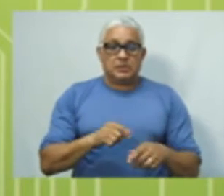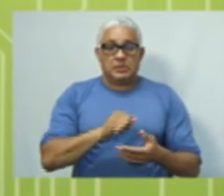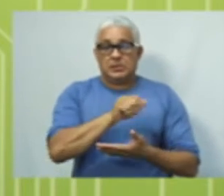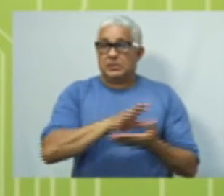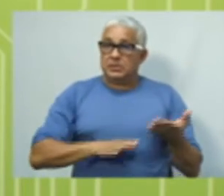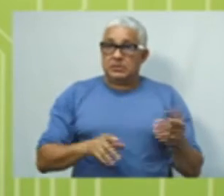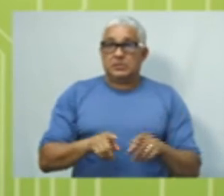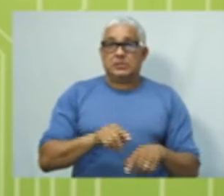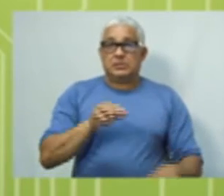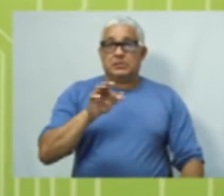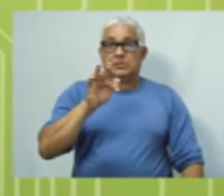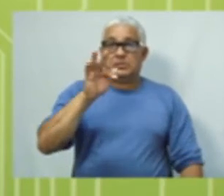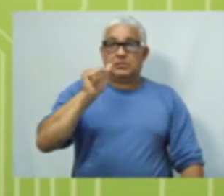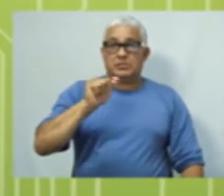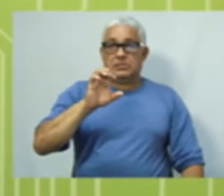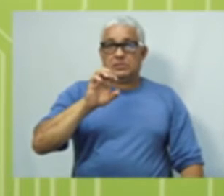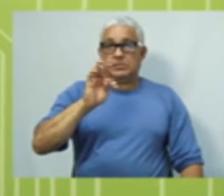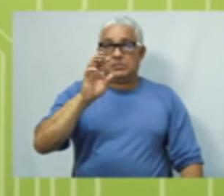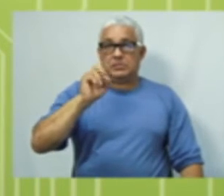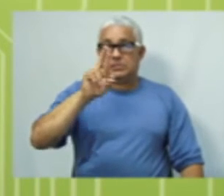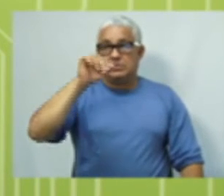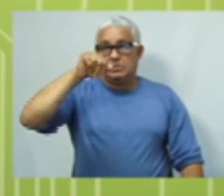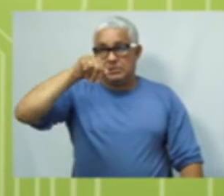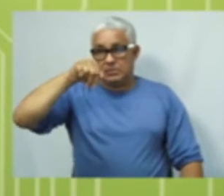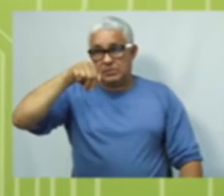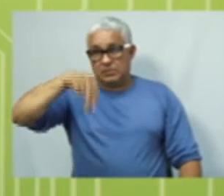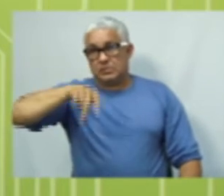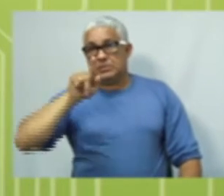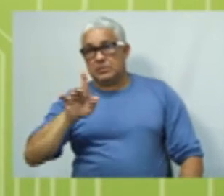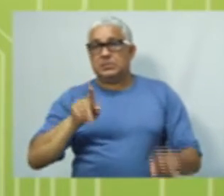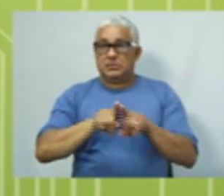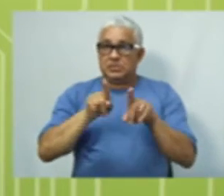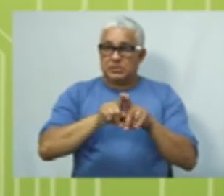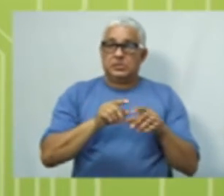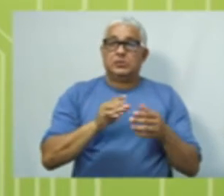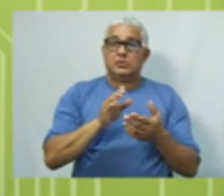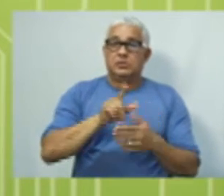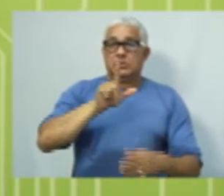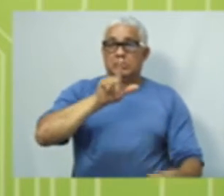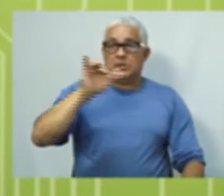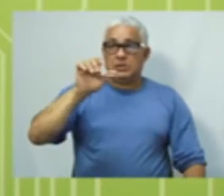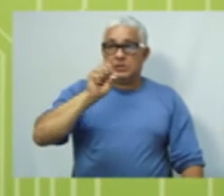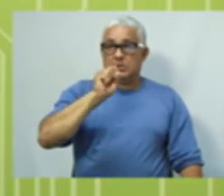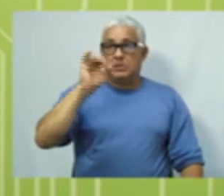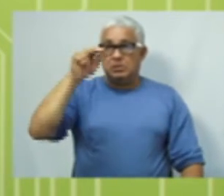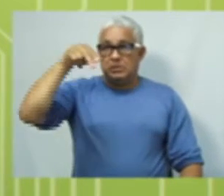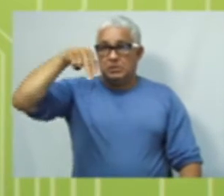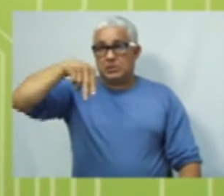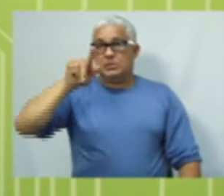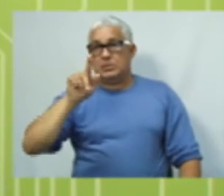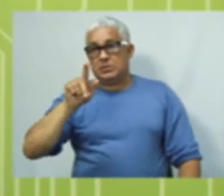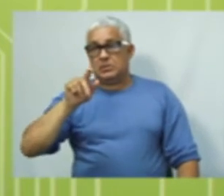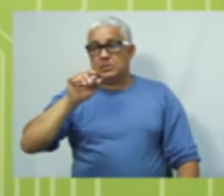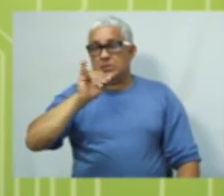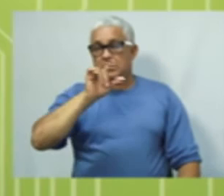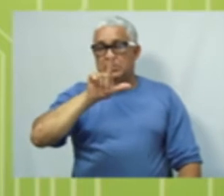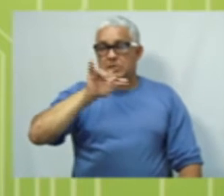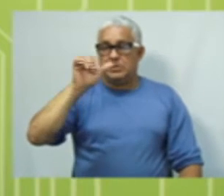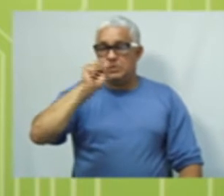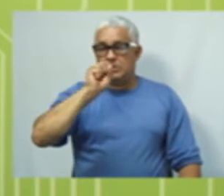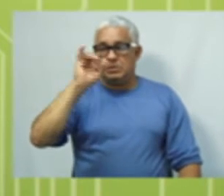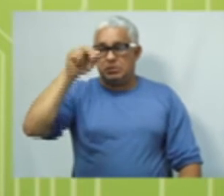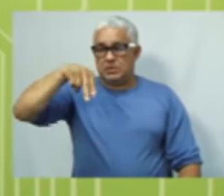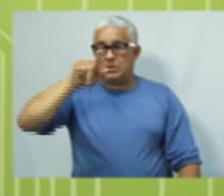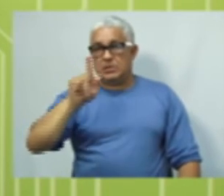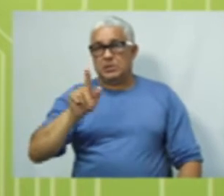as factories também, que ela trabalha com curto e com longo prazo também. O leasing é de médio a longo prazo. Então, isso tudo, pessoal,